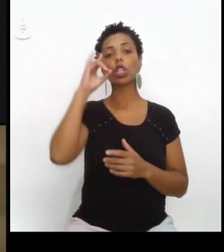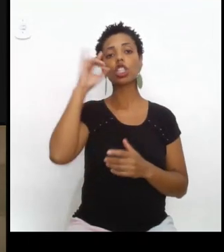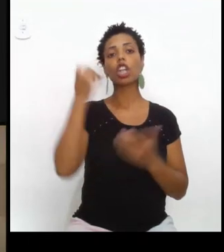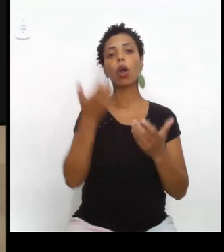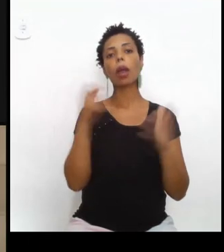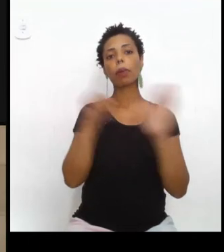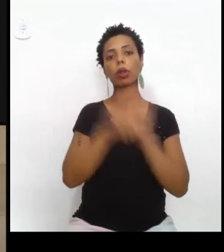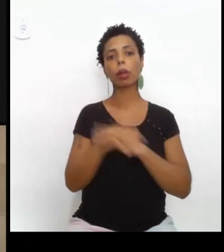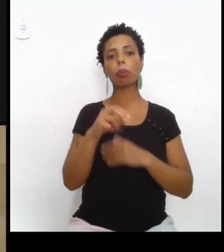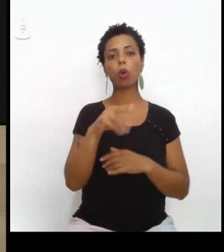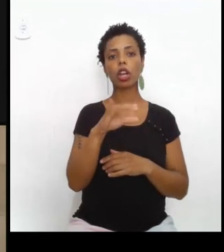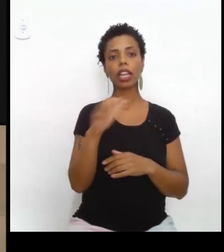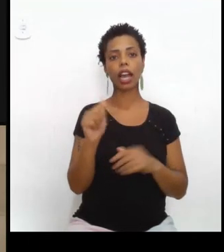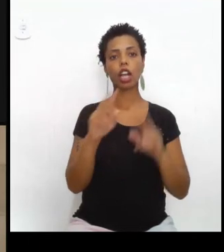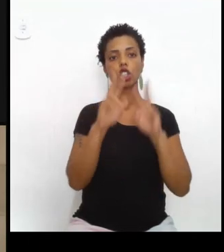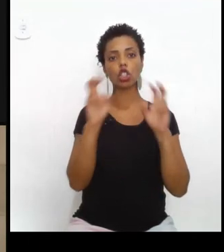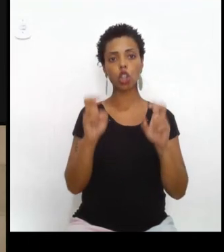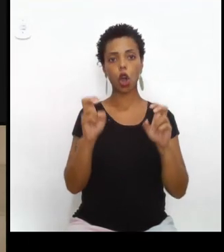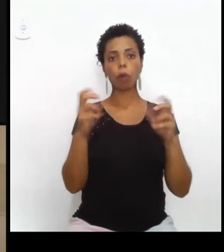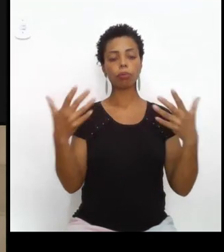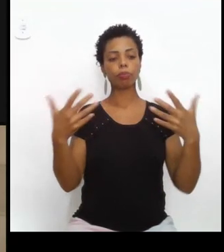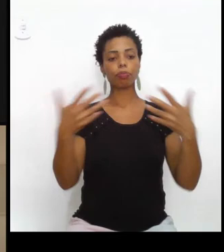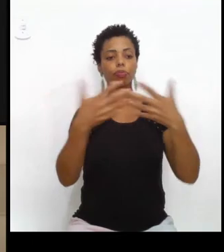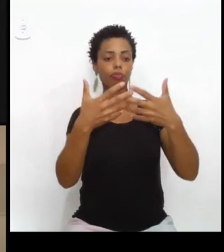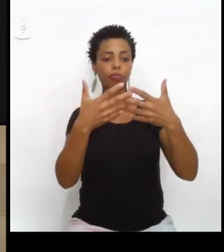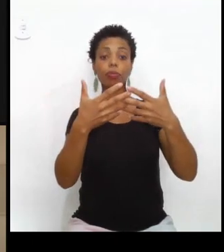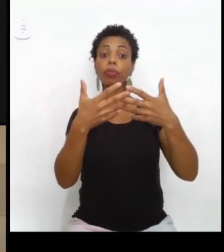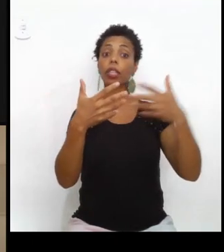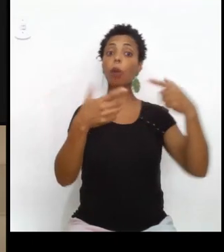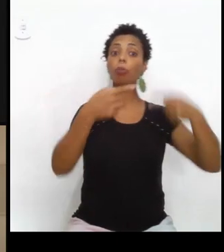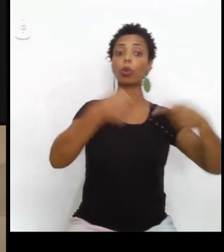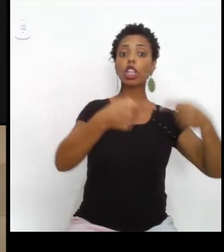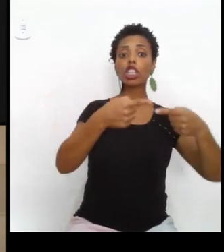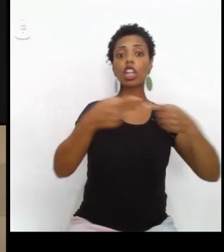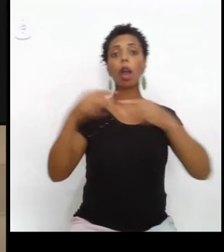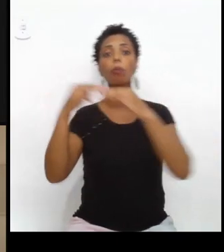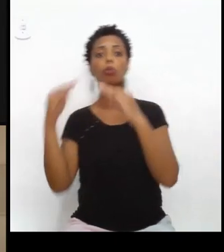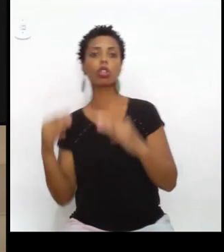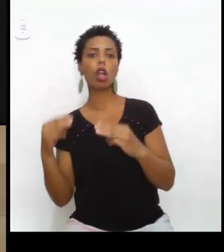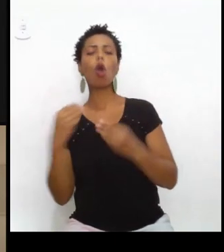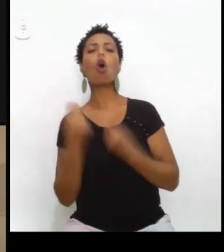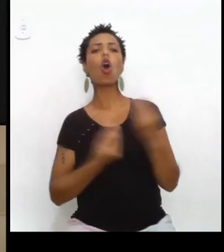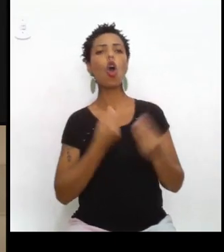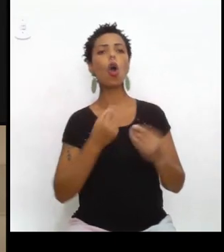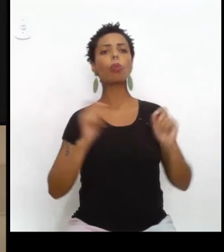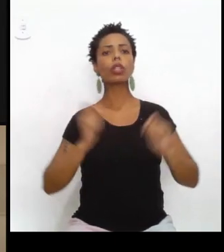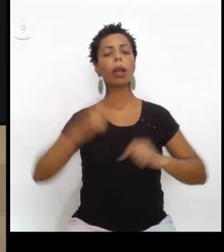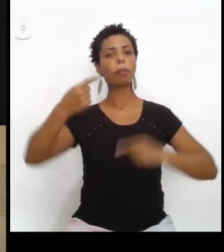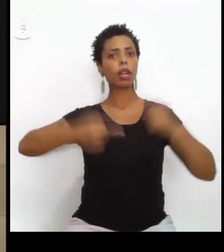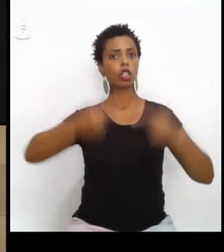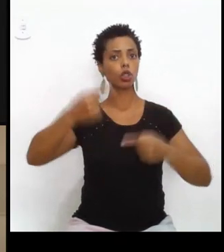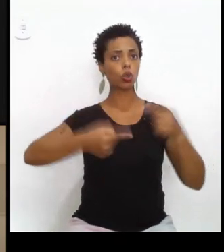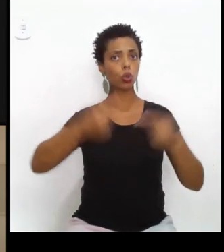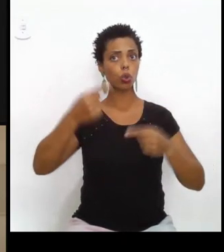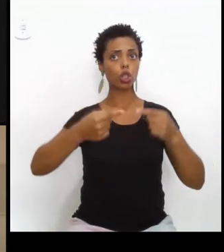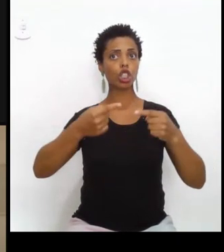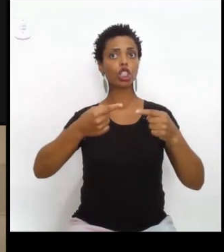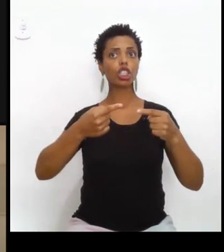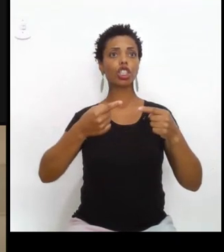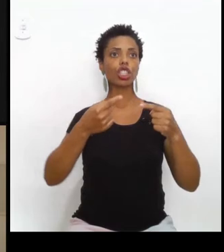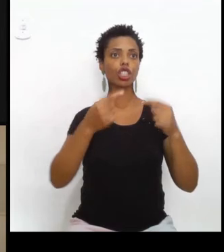respeito das intersecções entre política e o museu como levar os debates políticos sobre as pessoas lésbicas para os museus e